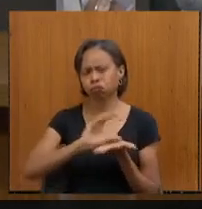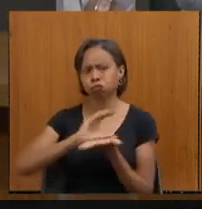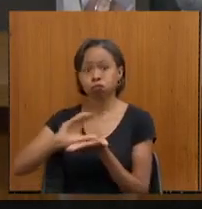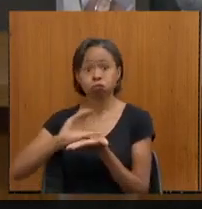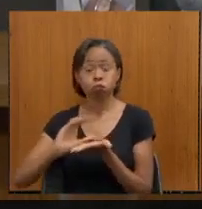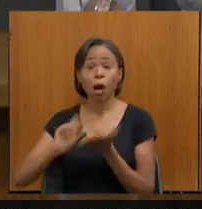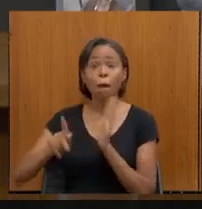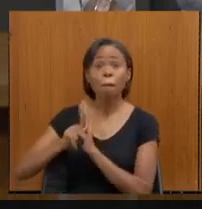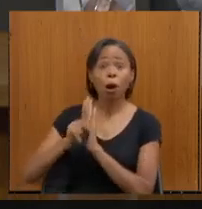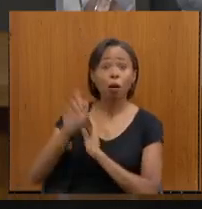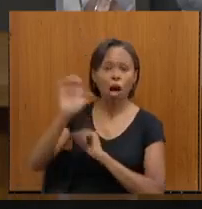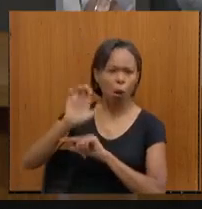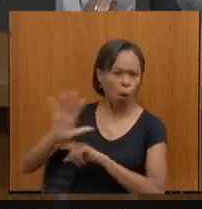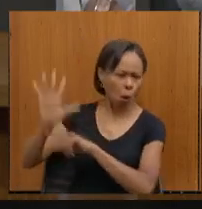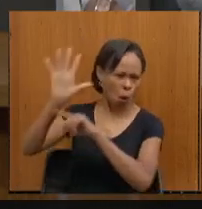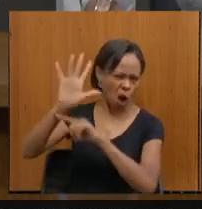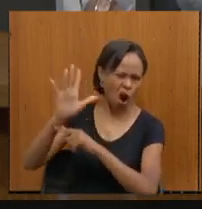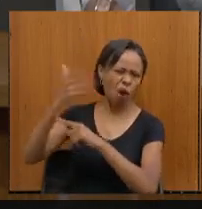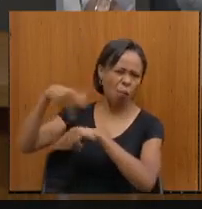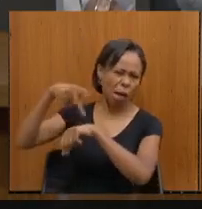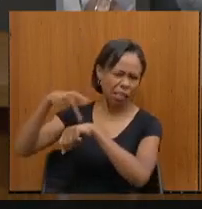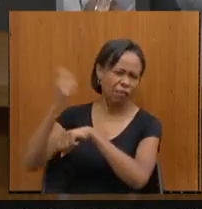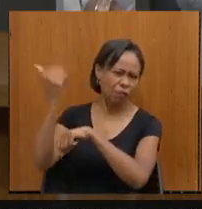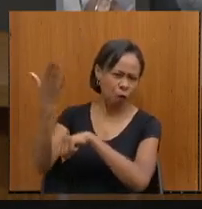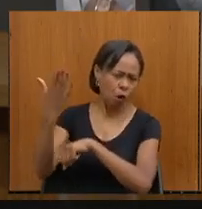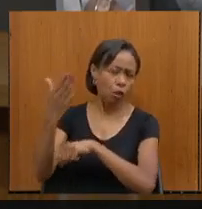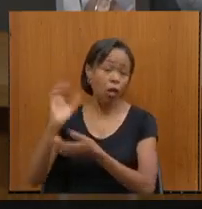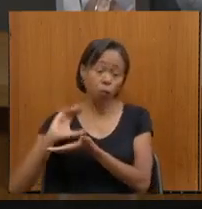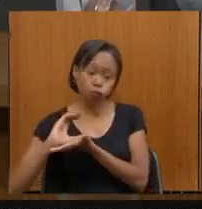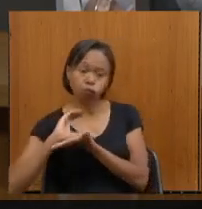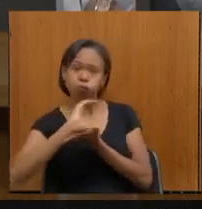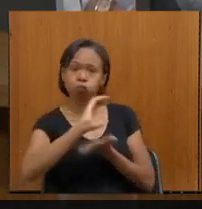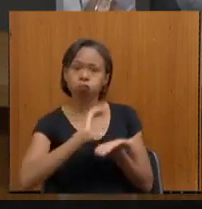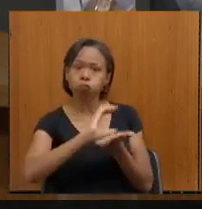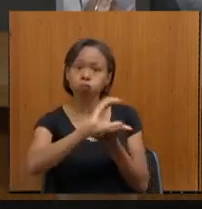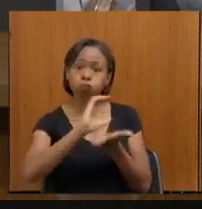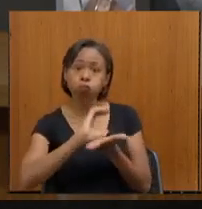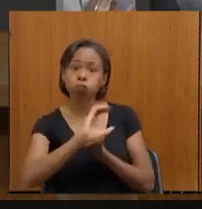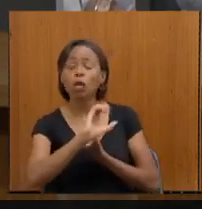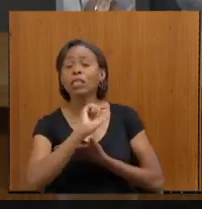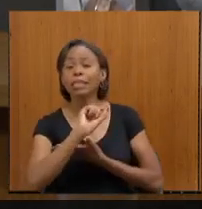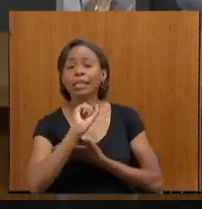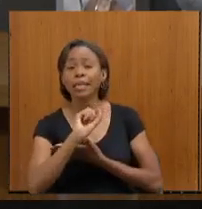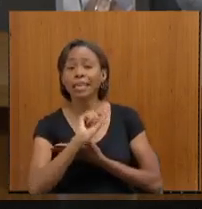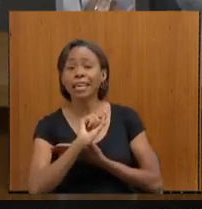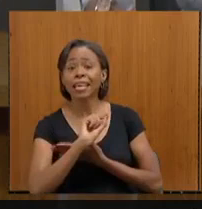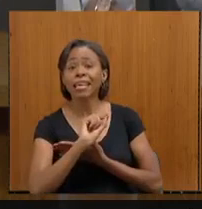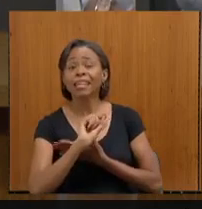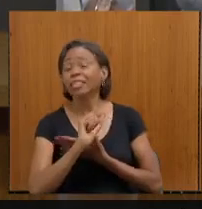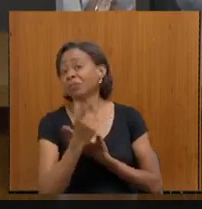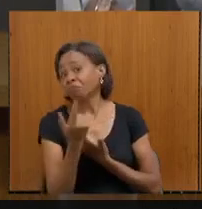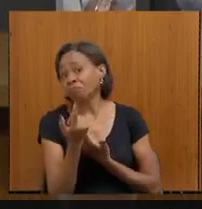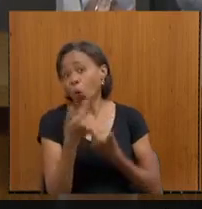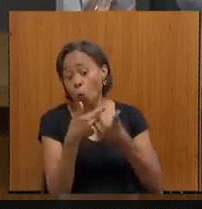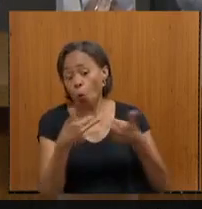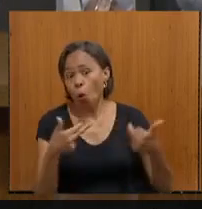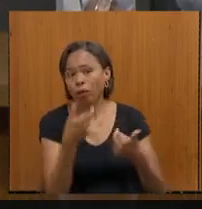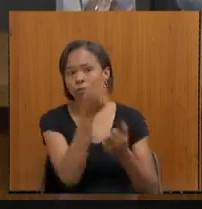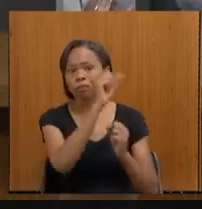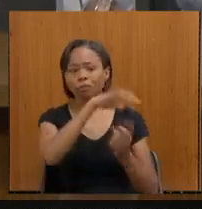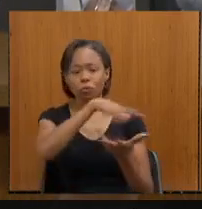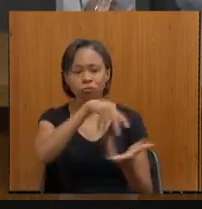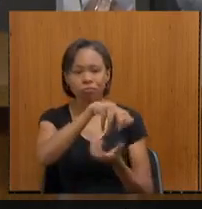estão indo para Fontes o investir em Empreendimentos sustentáveis cada vez mais para